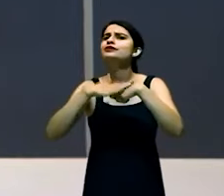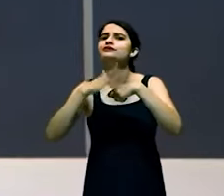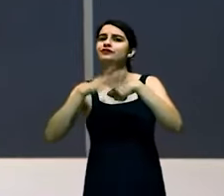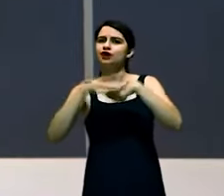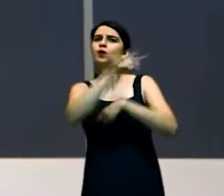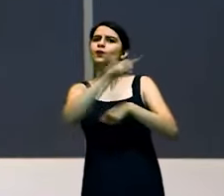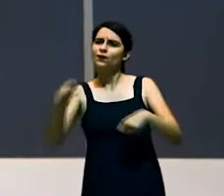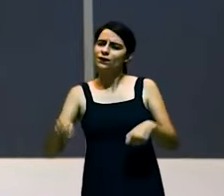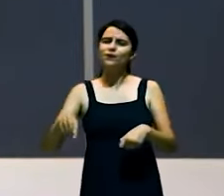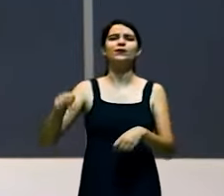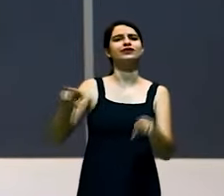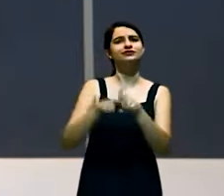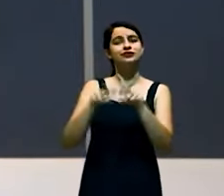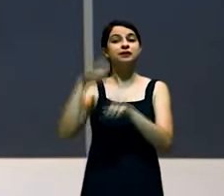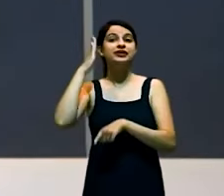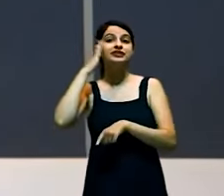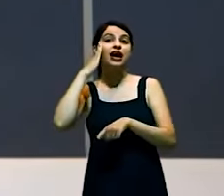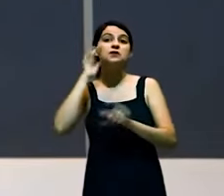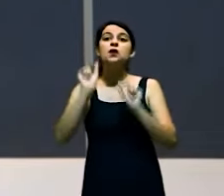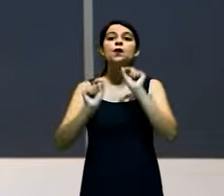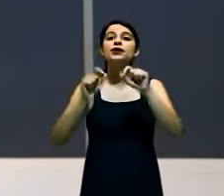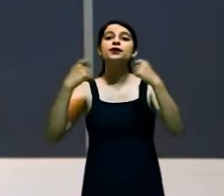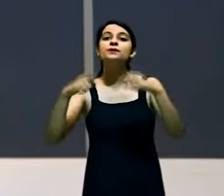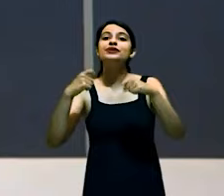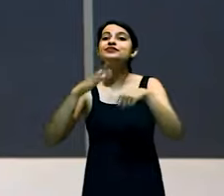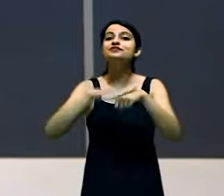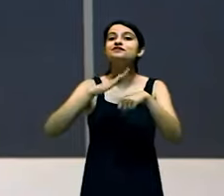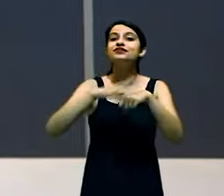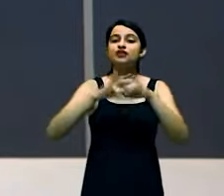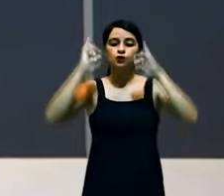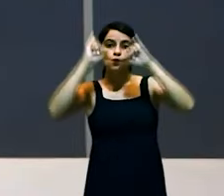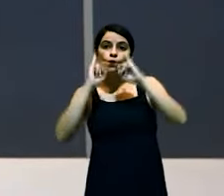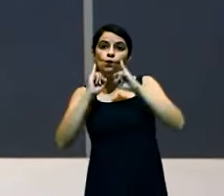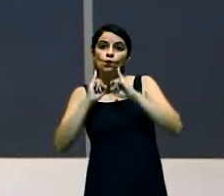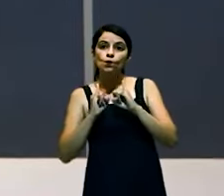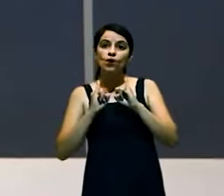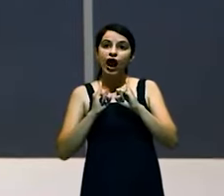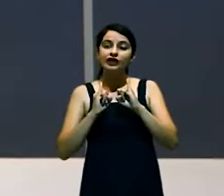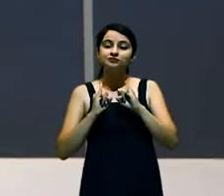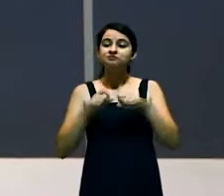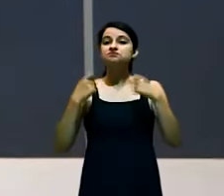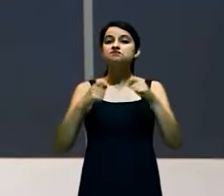sabe, né? Cortar uma coisinha ou outra,